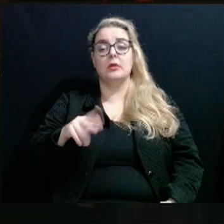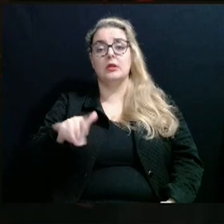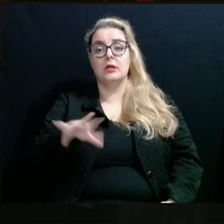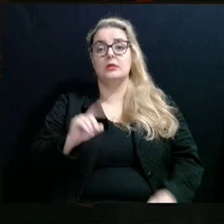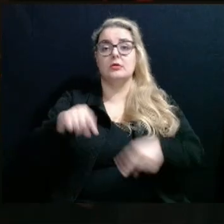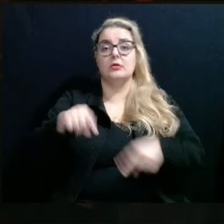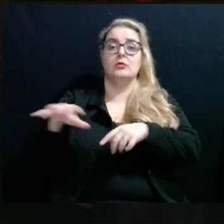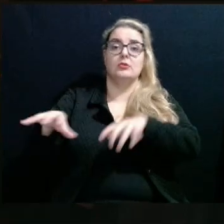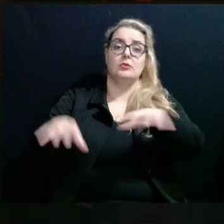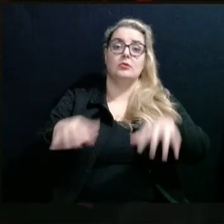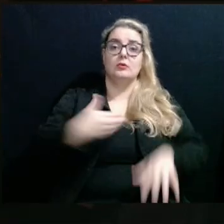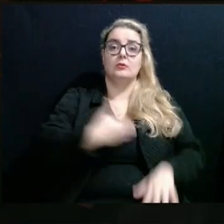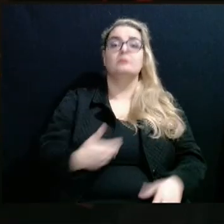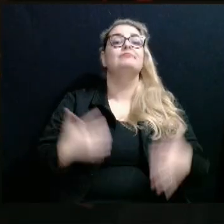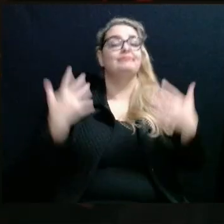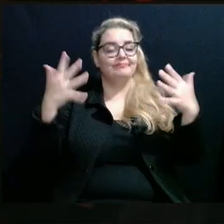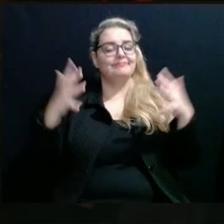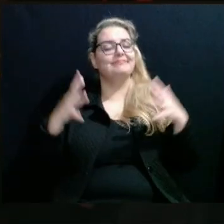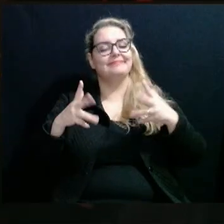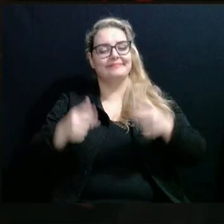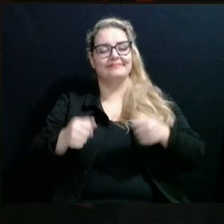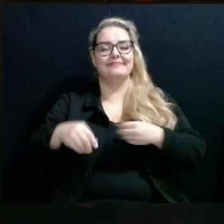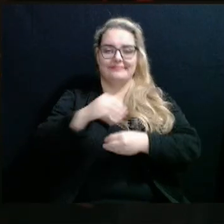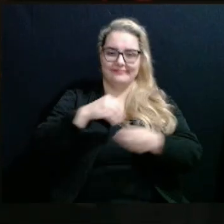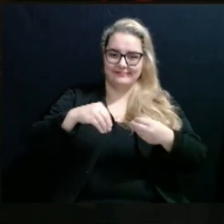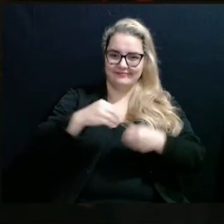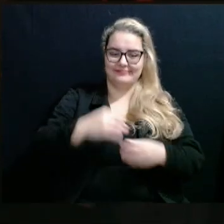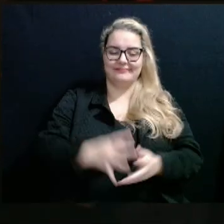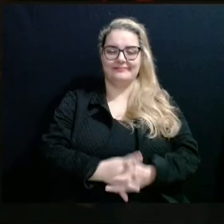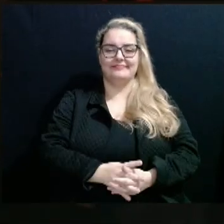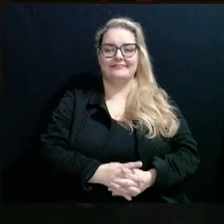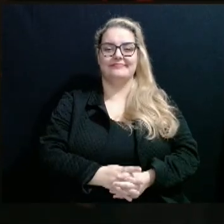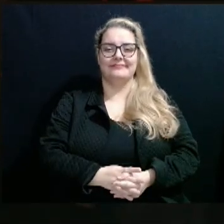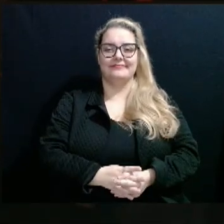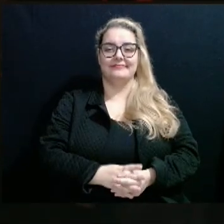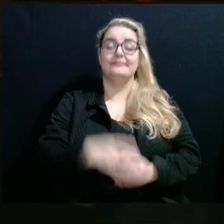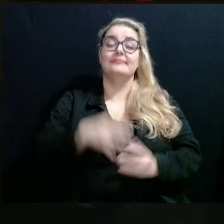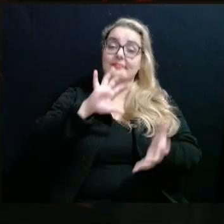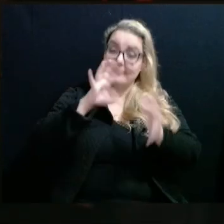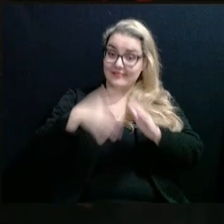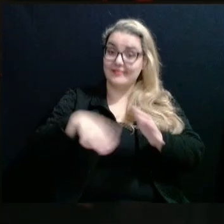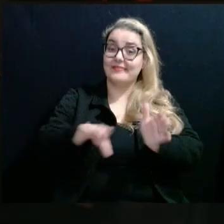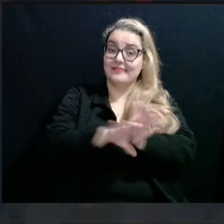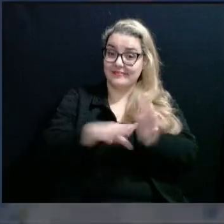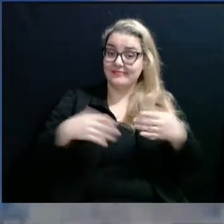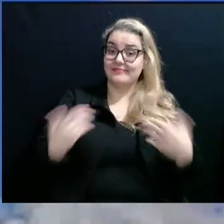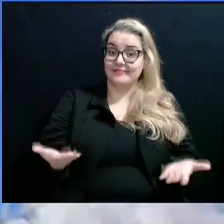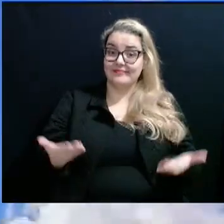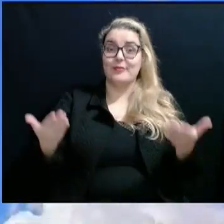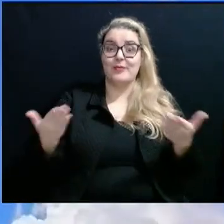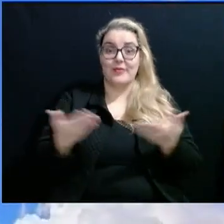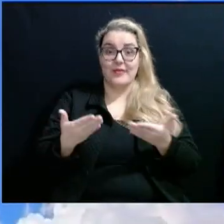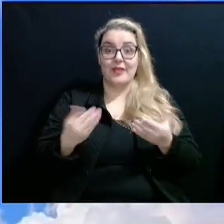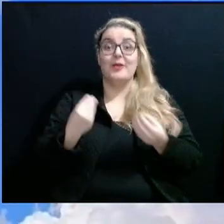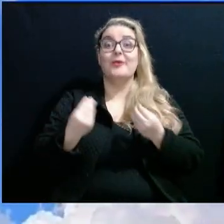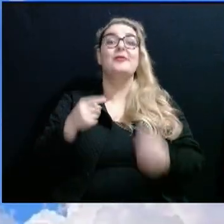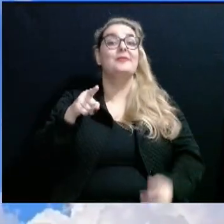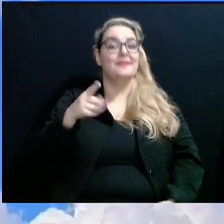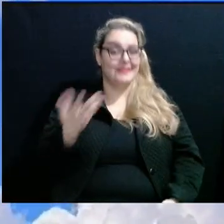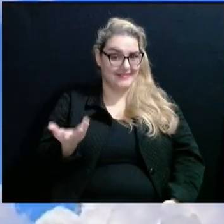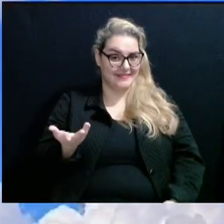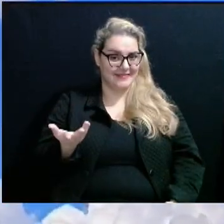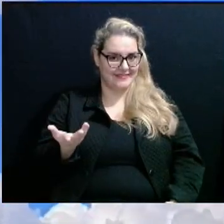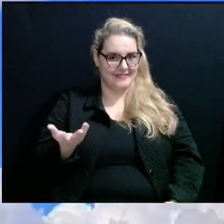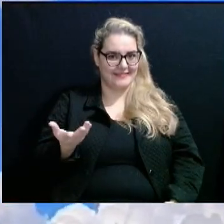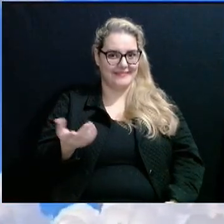parabéns aí a todos os envolvidos. Previsão do tempo chegando, gente, hoje. Como é que tá o tempo aí? Saí de casa,